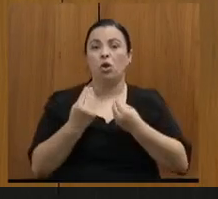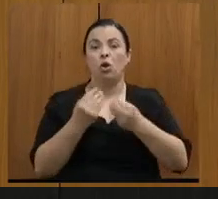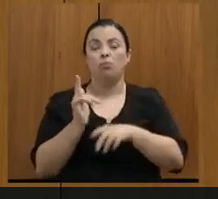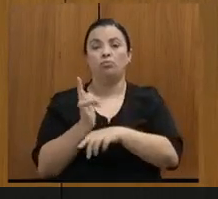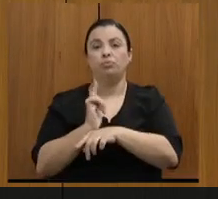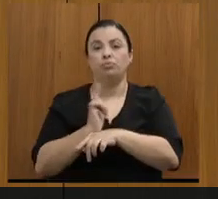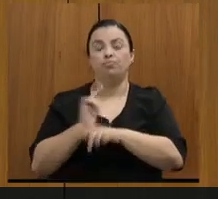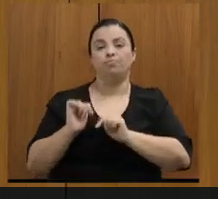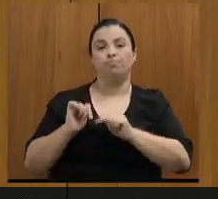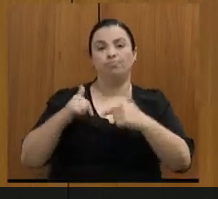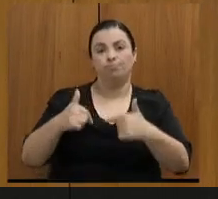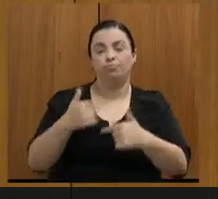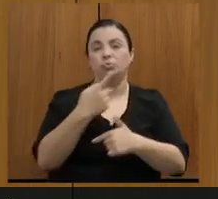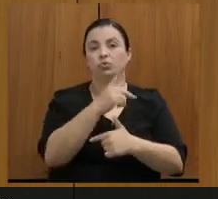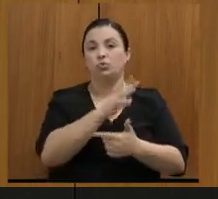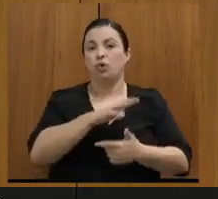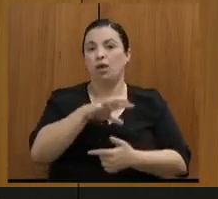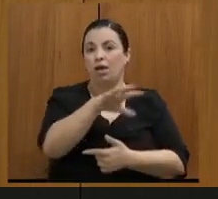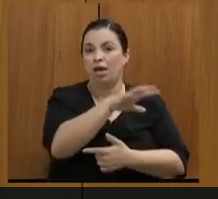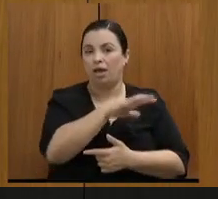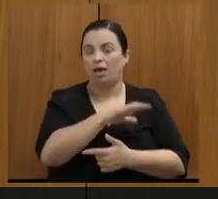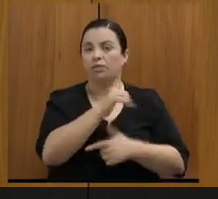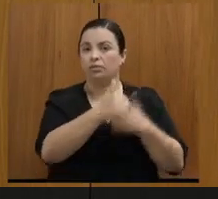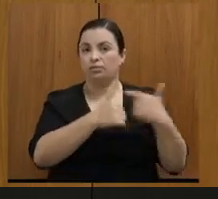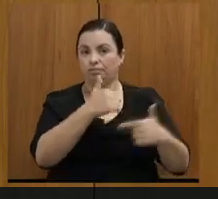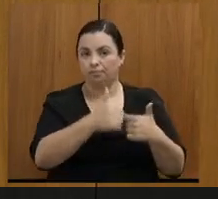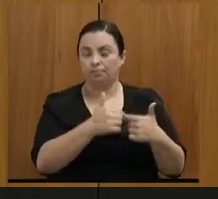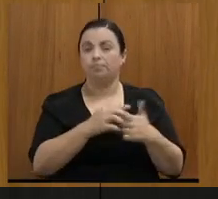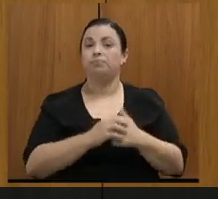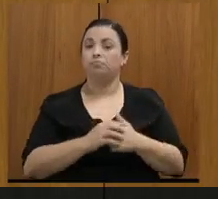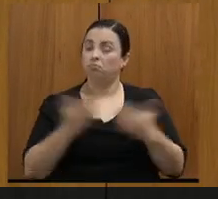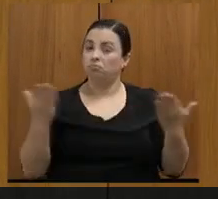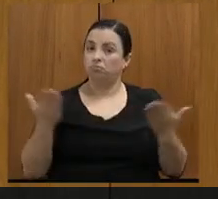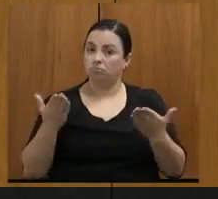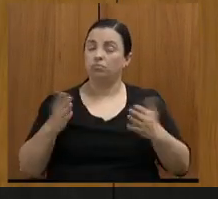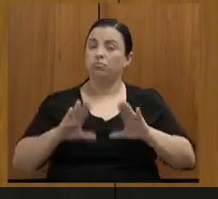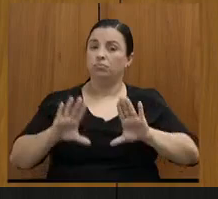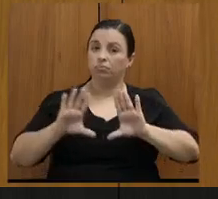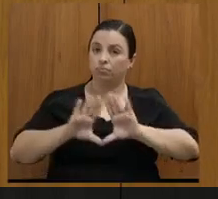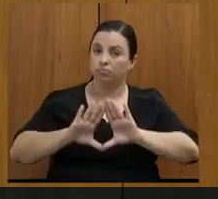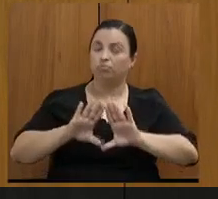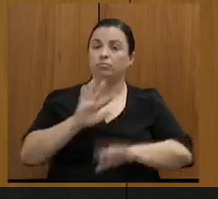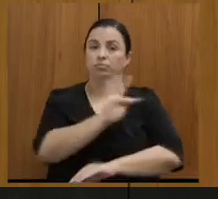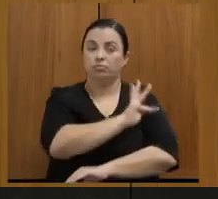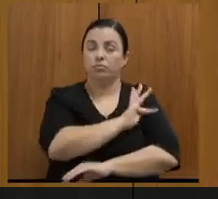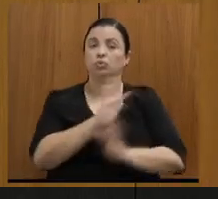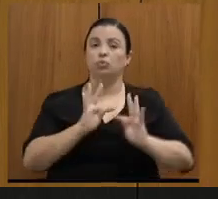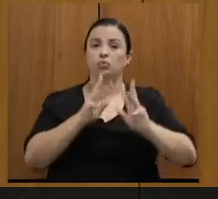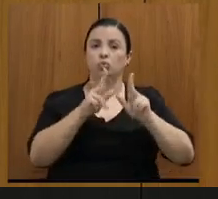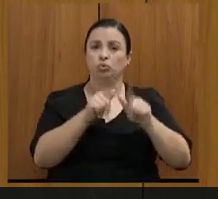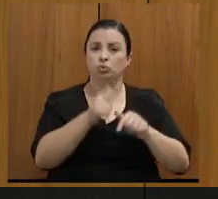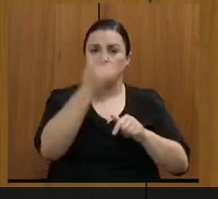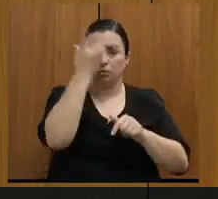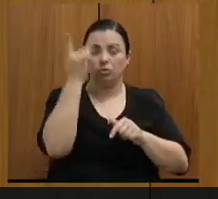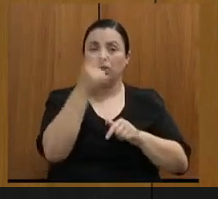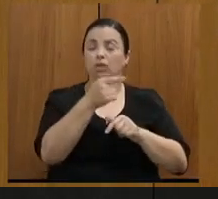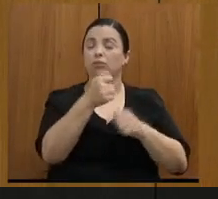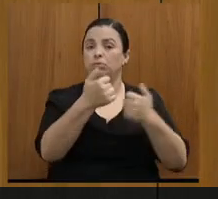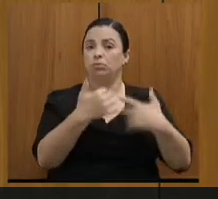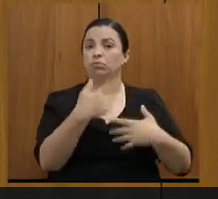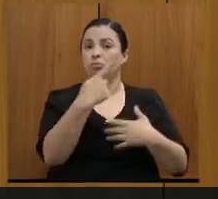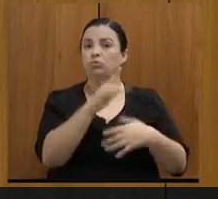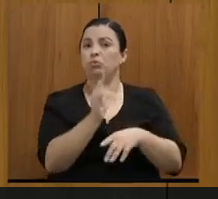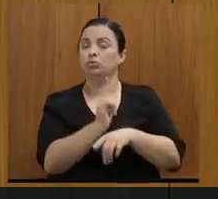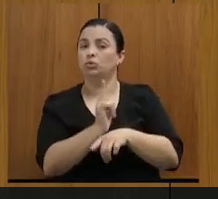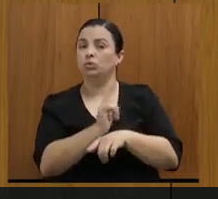respectivas áreas. Nesta edição da Assembleia Fiscaliza, as autoridades convocadas informarão sobre a gestão das suas